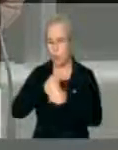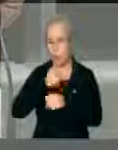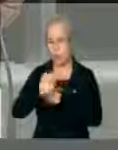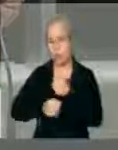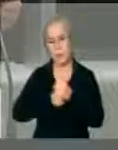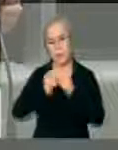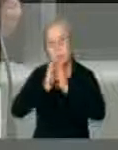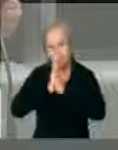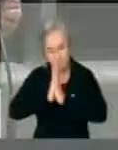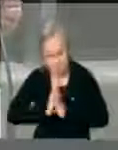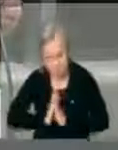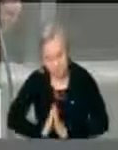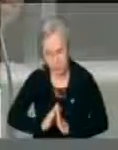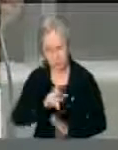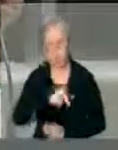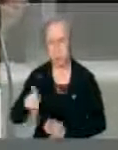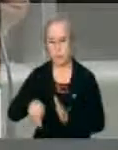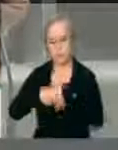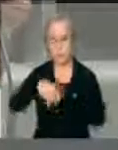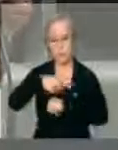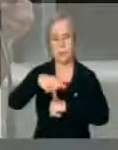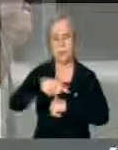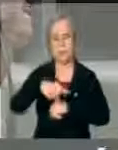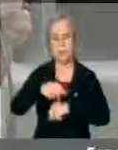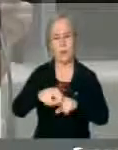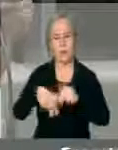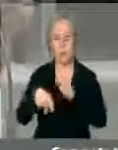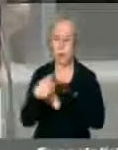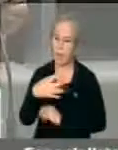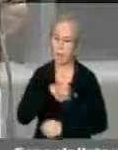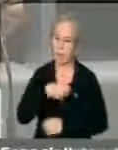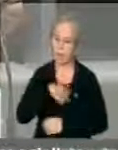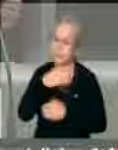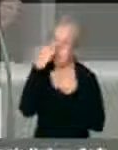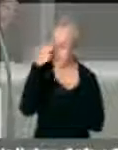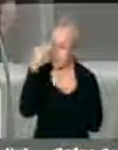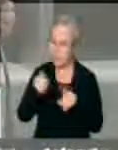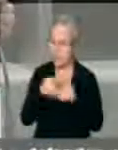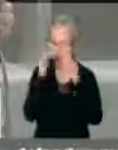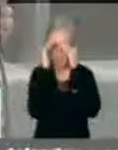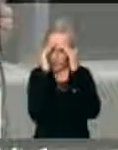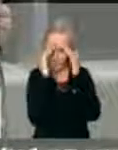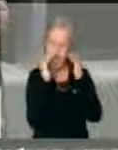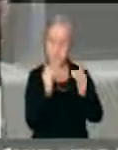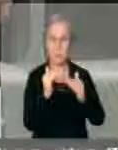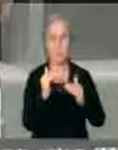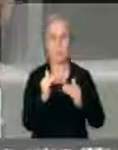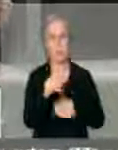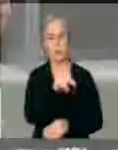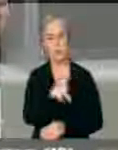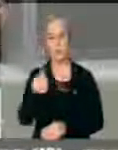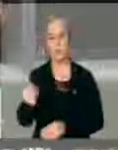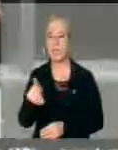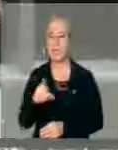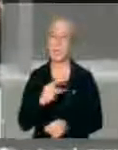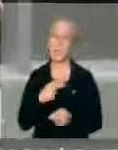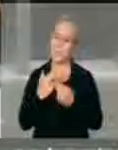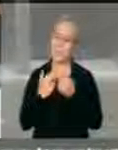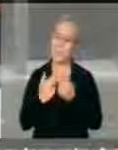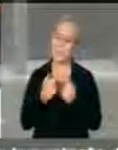professores daquele país tamanha a sua gratidão e respeito por aqueles que com paciência